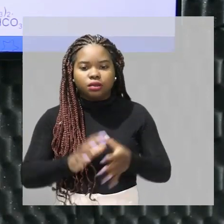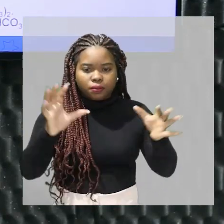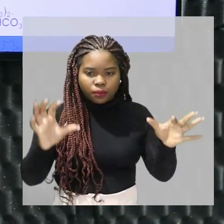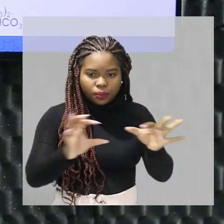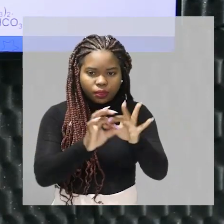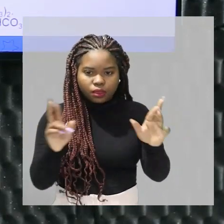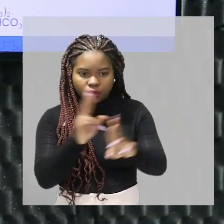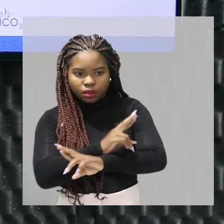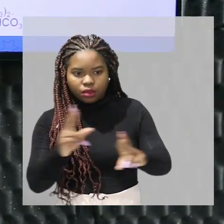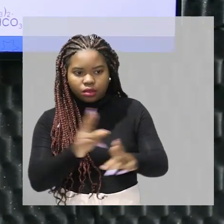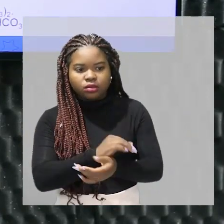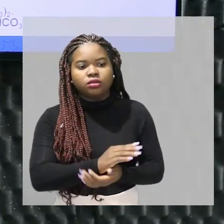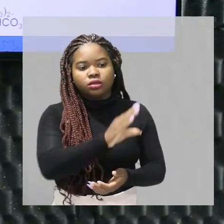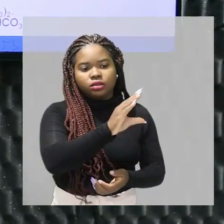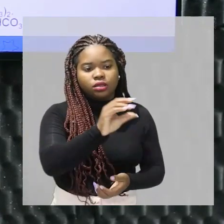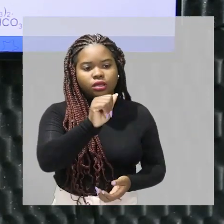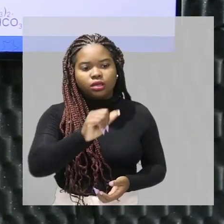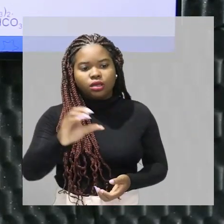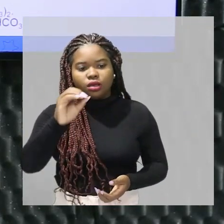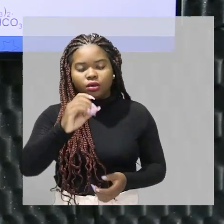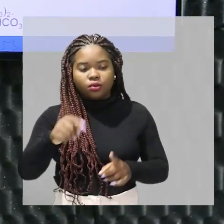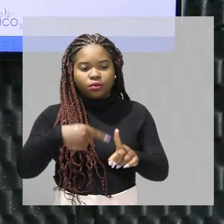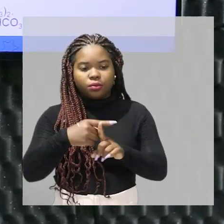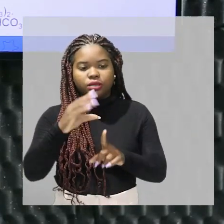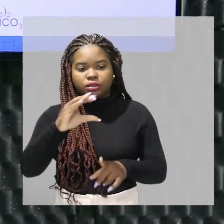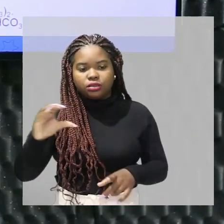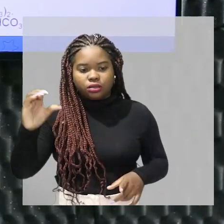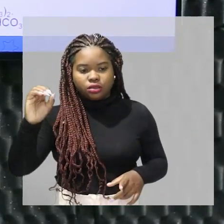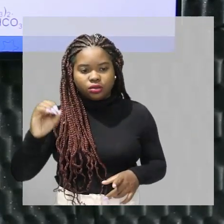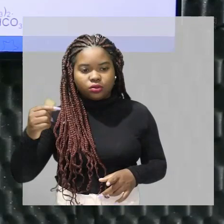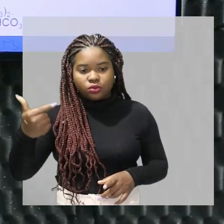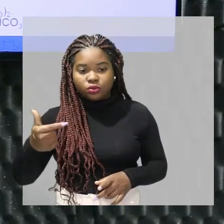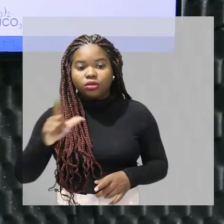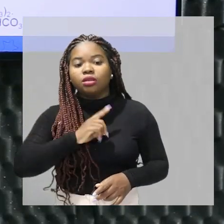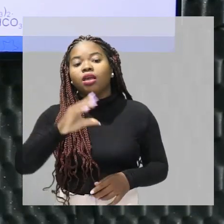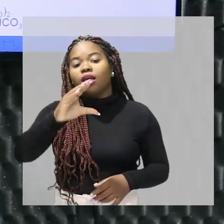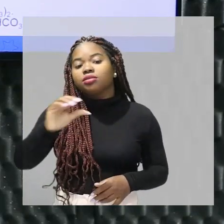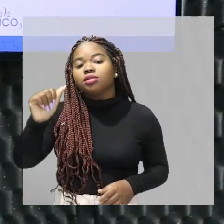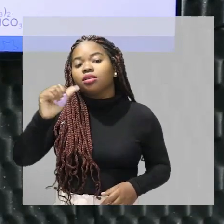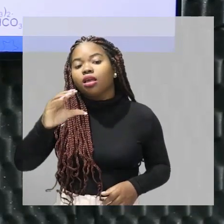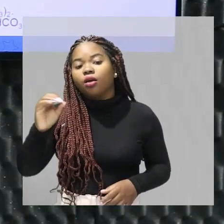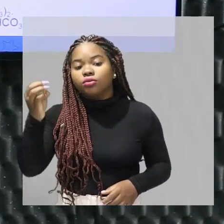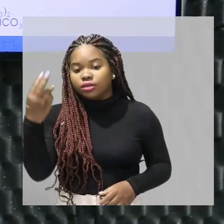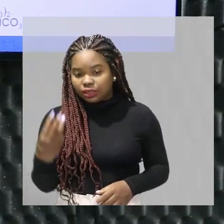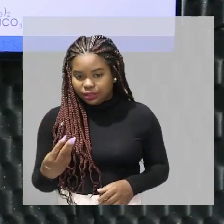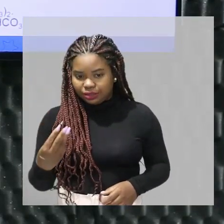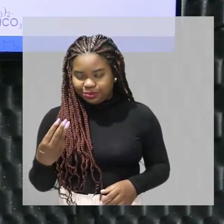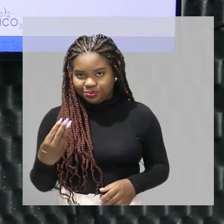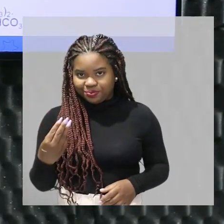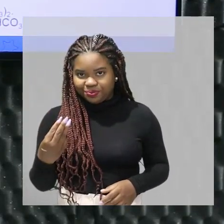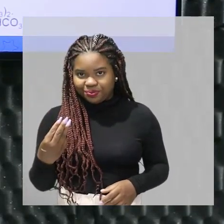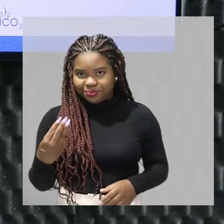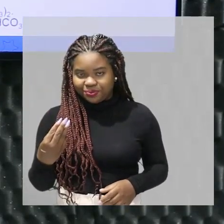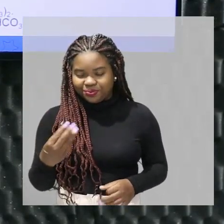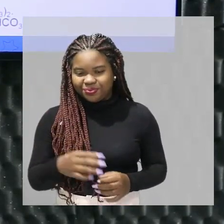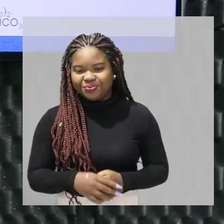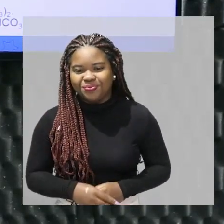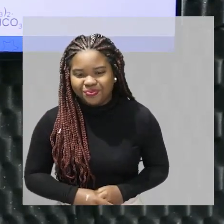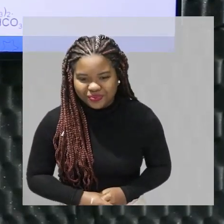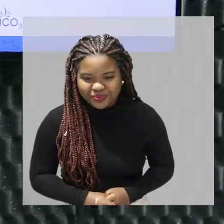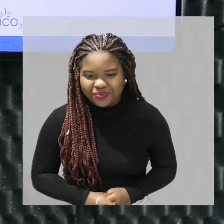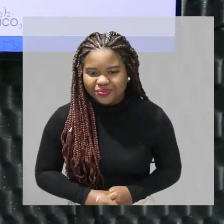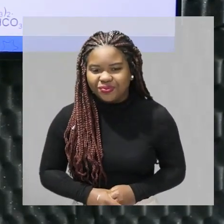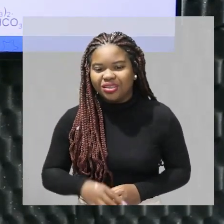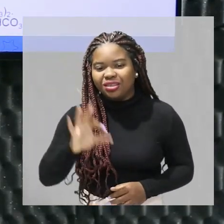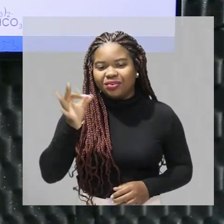cálcio com o dióxido de carbono, formação do carbonato de cálcio. Mais uma vez,